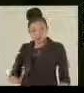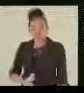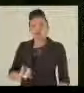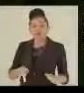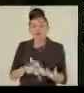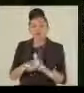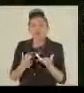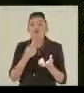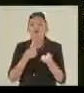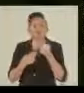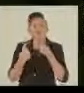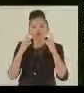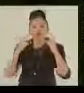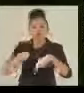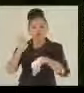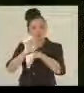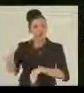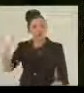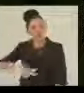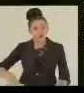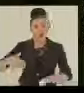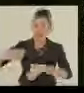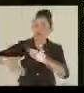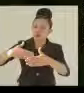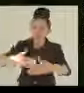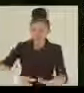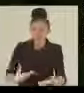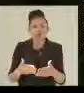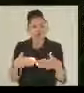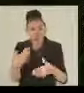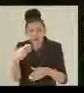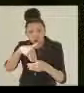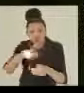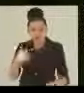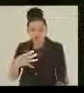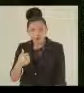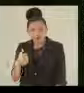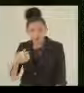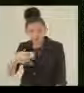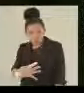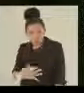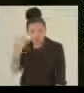renovar, porque sou um maranhense igual a você, que deseja ver o nosso